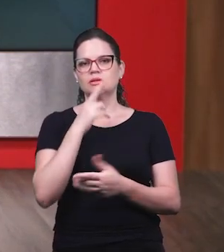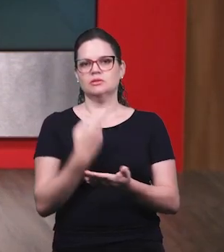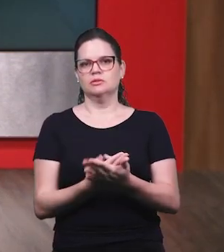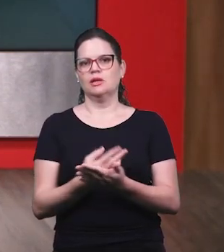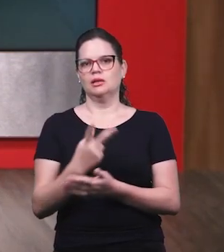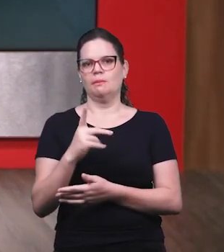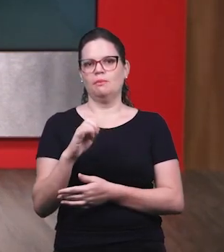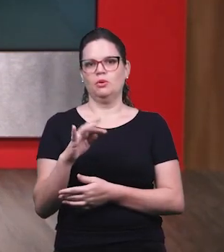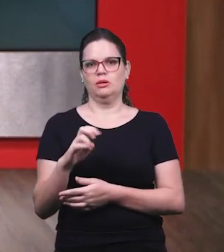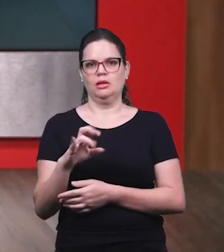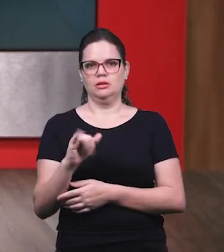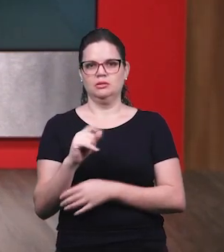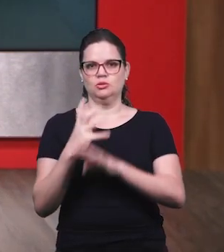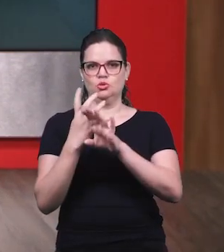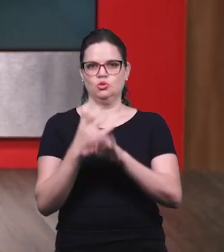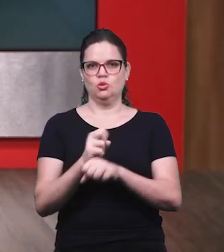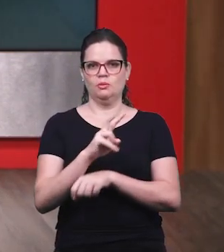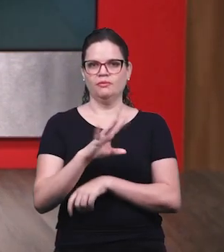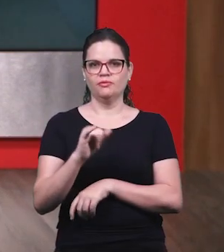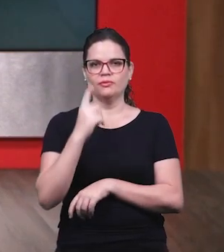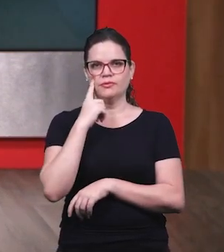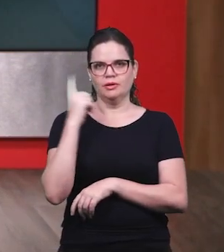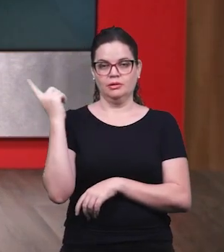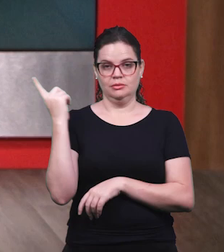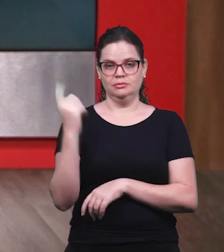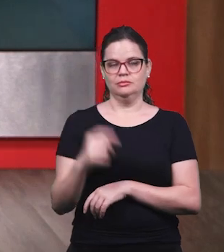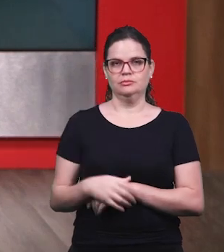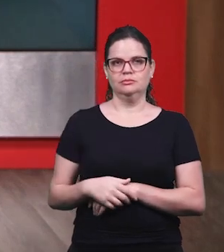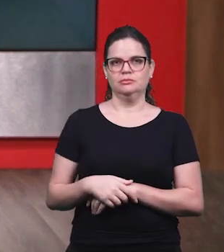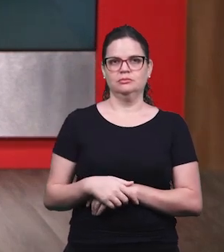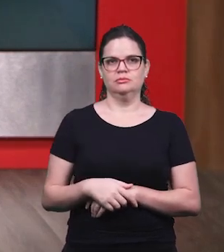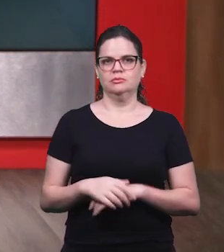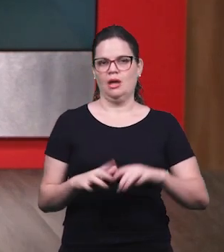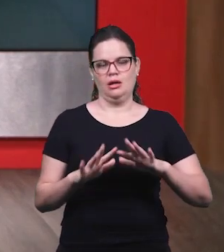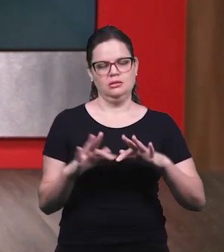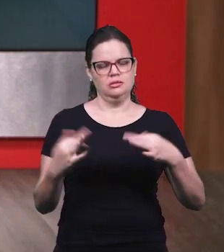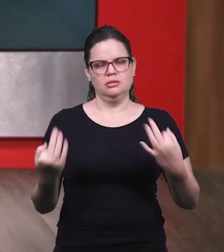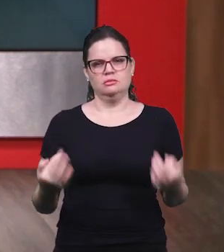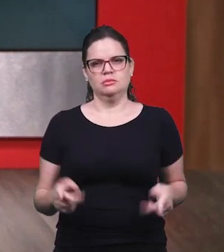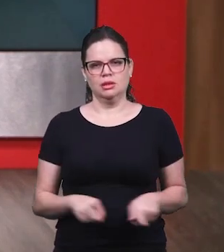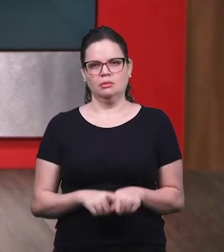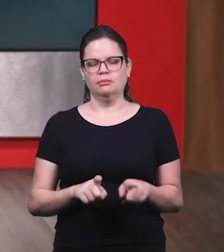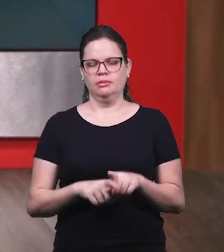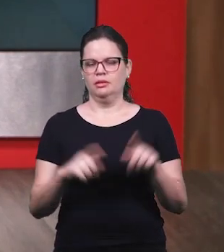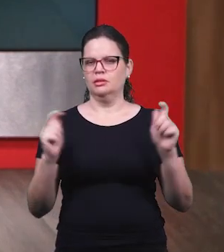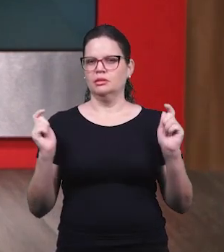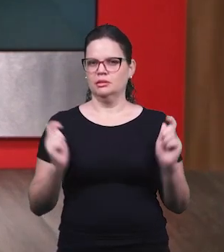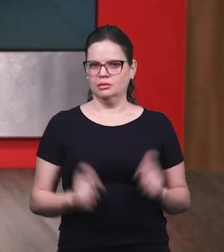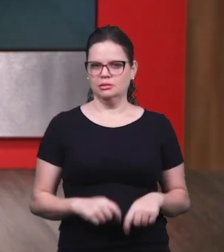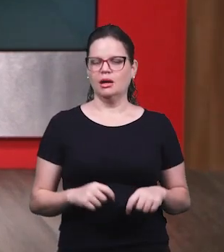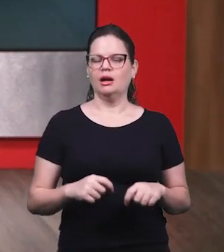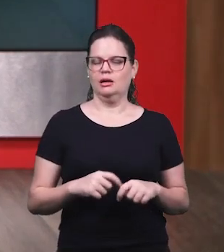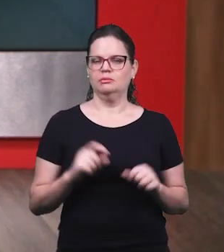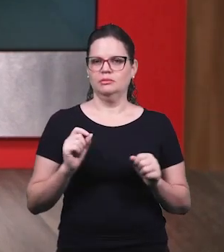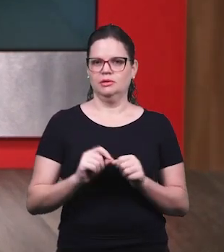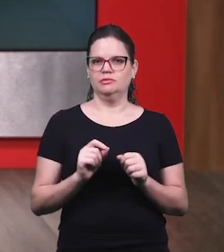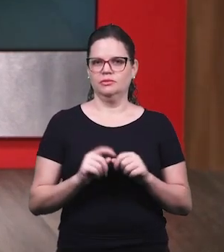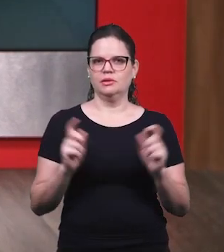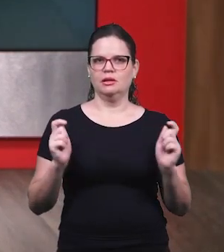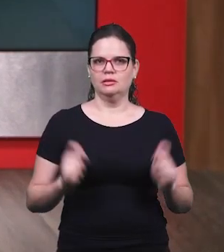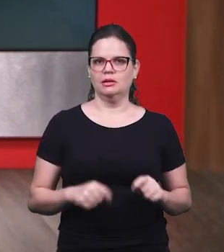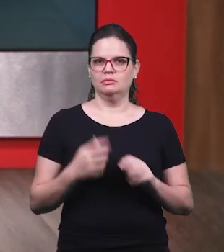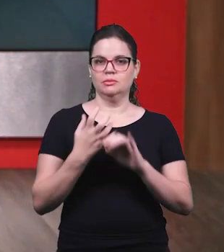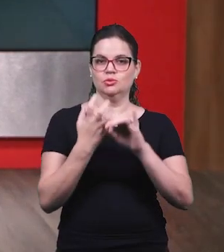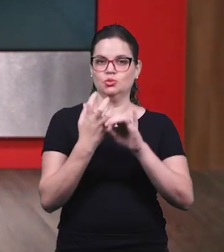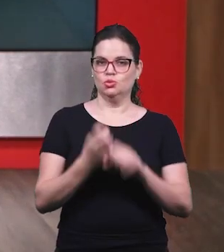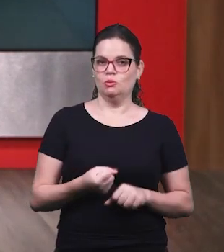potência ele já vai calcular. Então, a fórmula também é muito simples de se fazer.